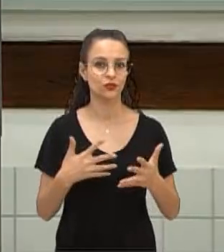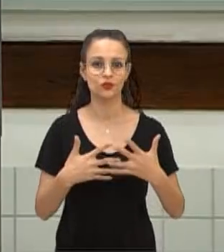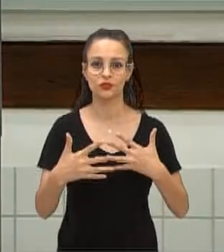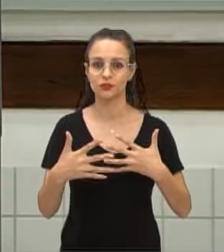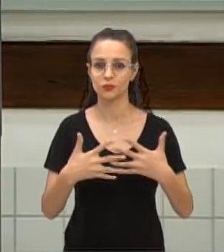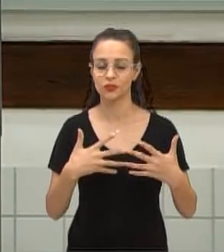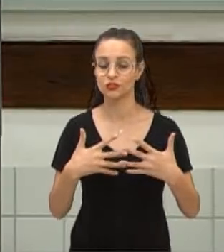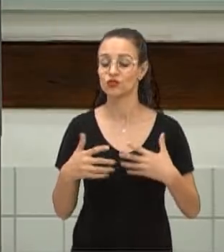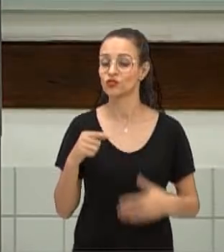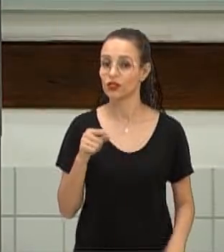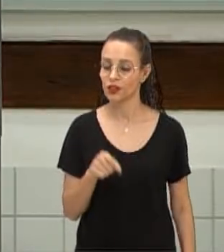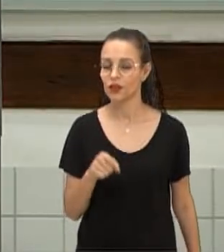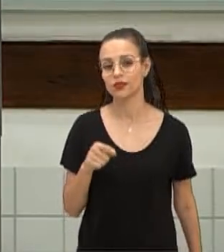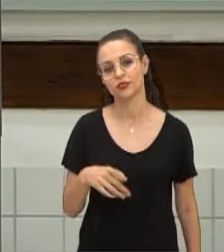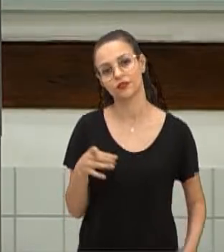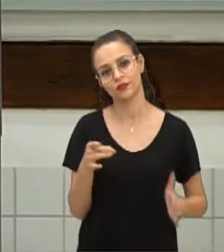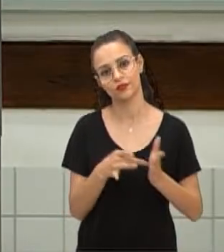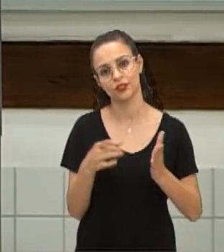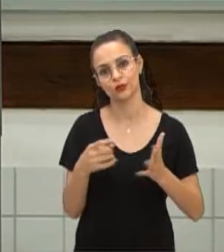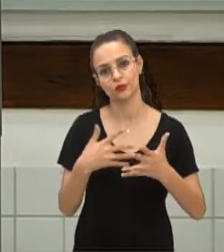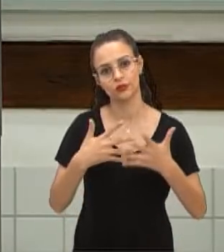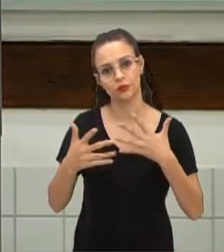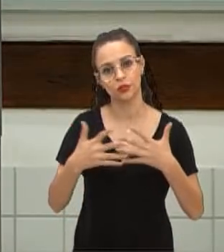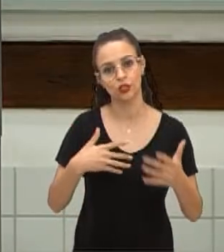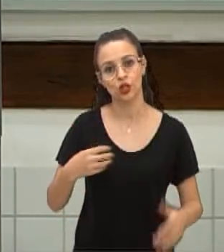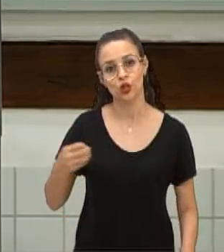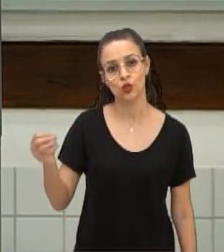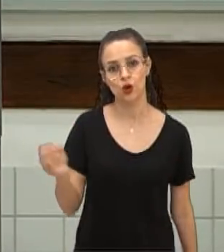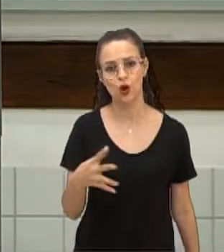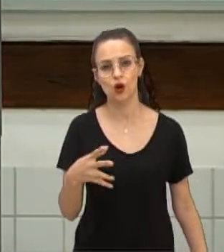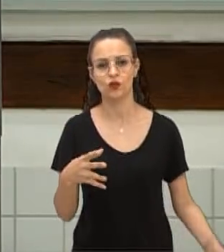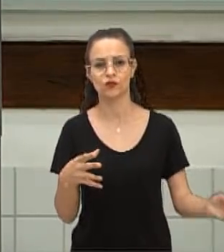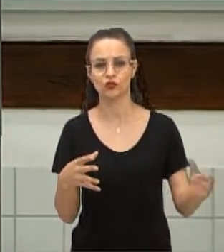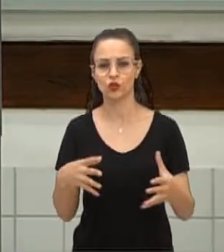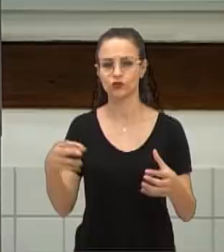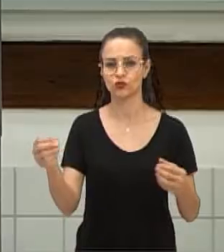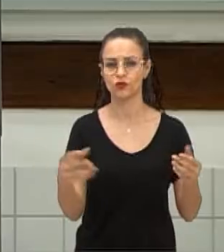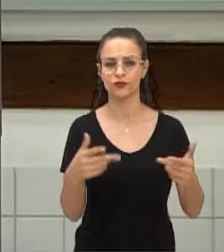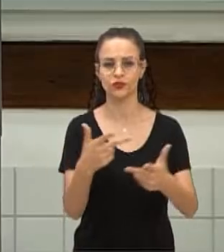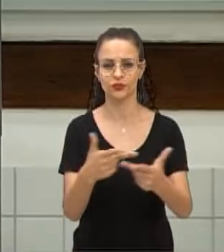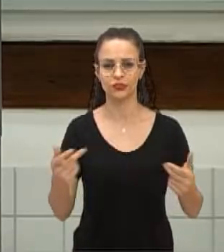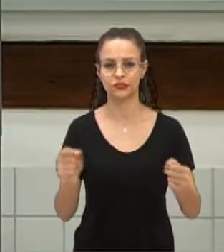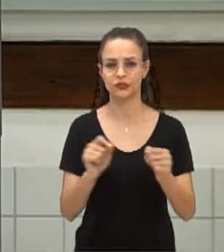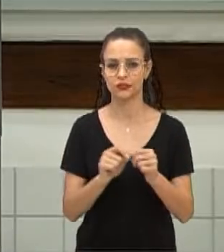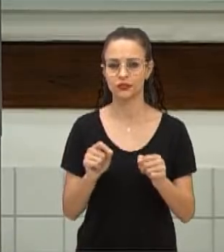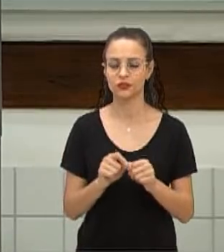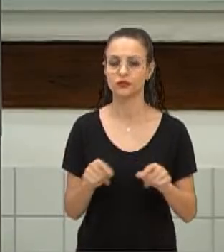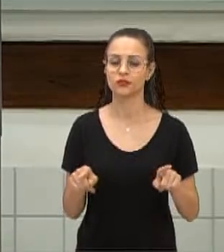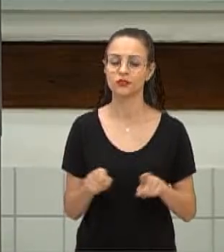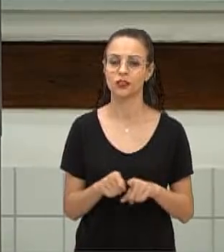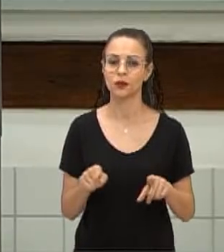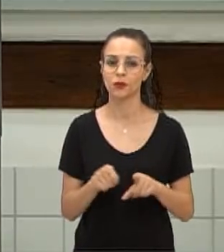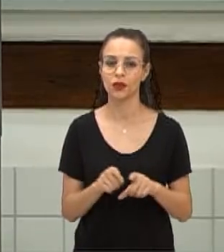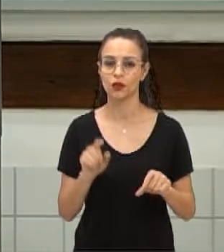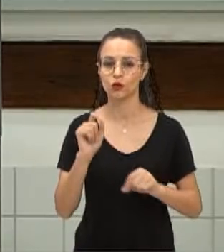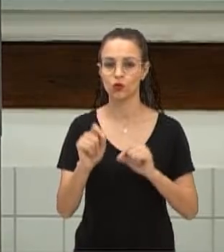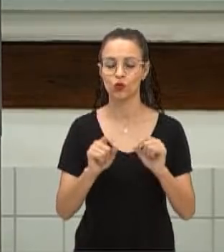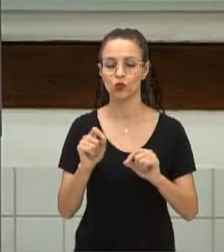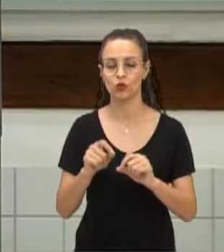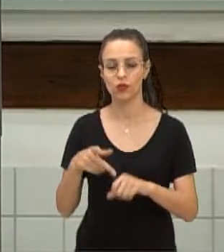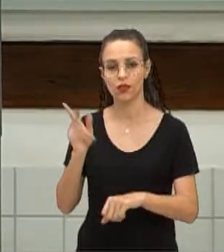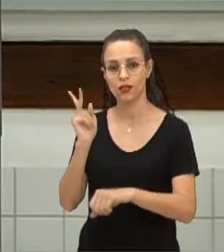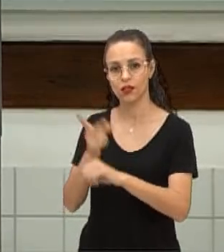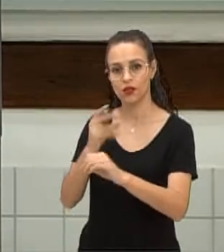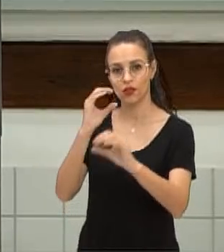desse vidro transparente, novas lentes foram produzidas, inclusive a lente que filmou